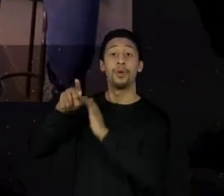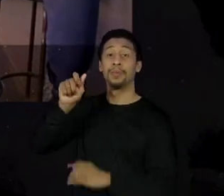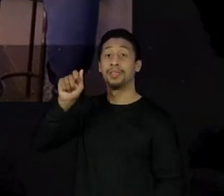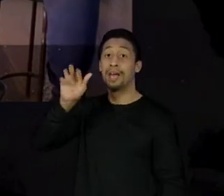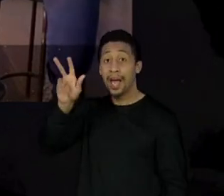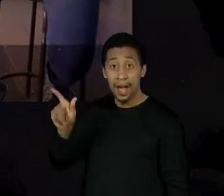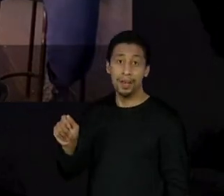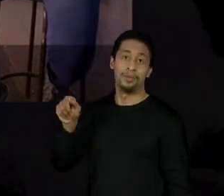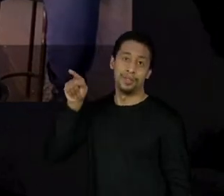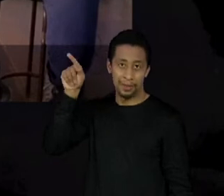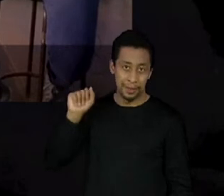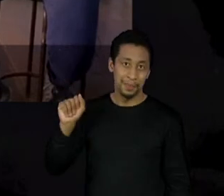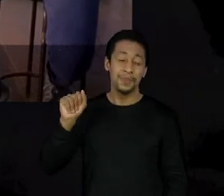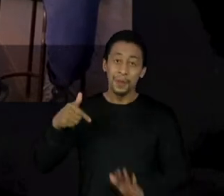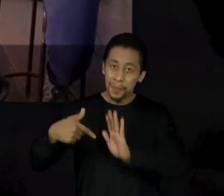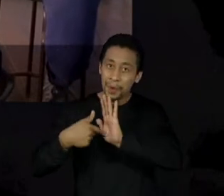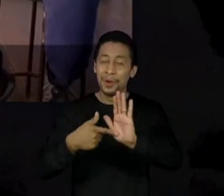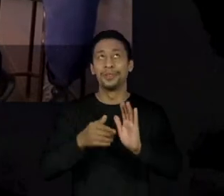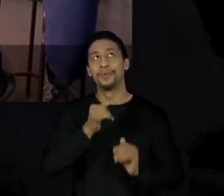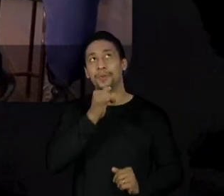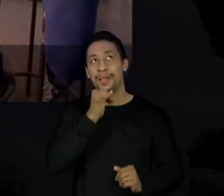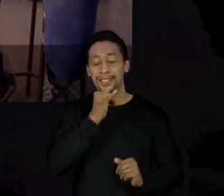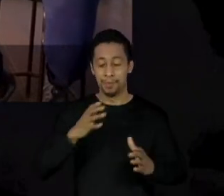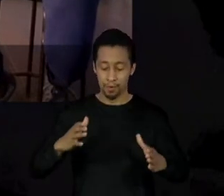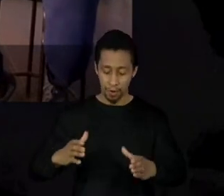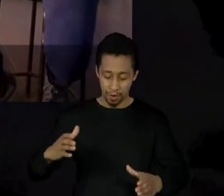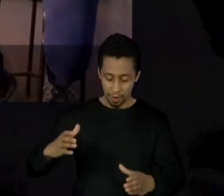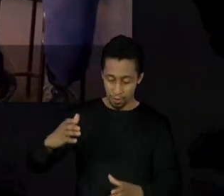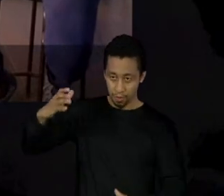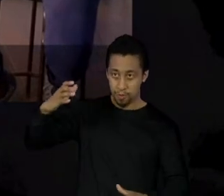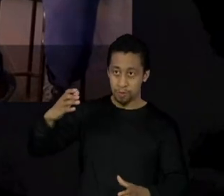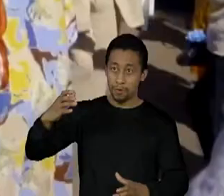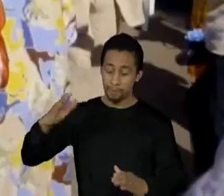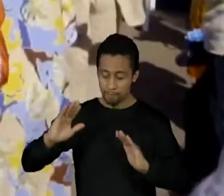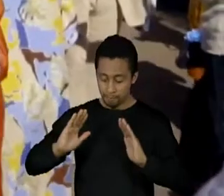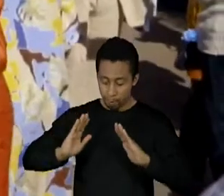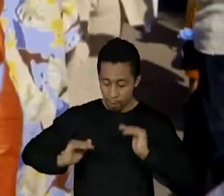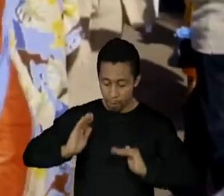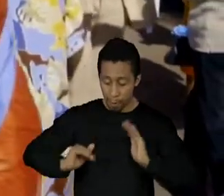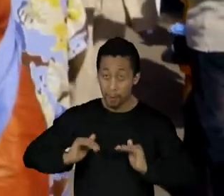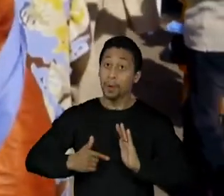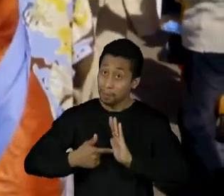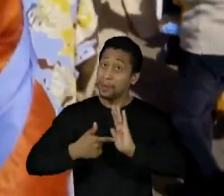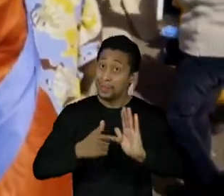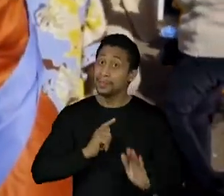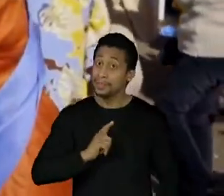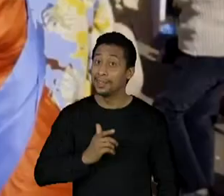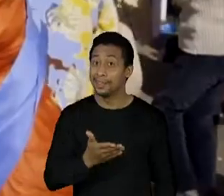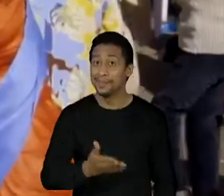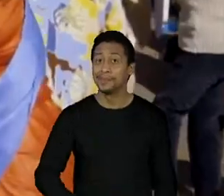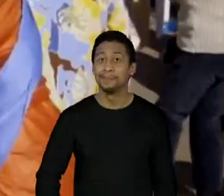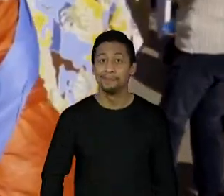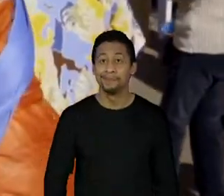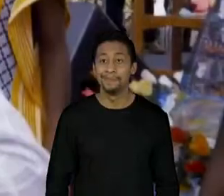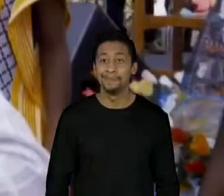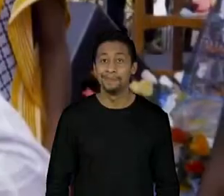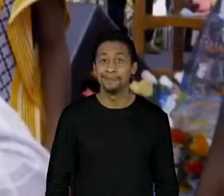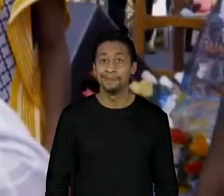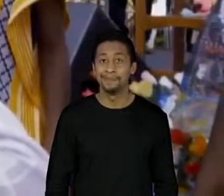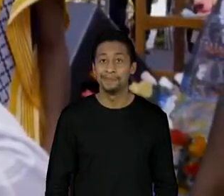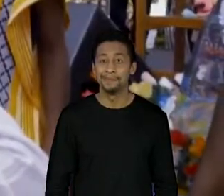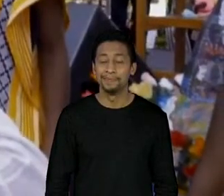africana. E esses símbolos estão, por exemplo, o atabaque ou o tambor. E São Benedito há de